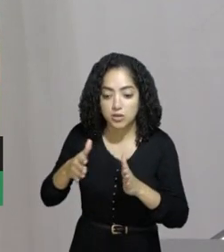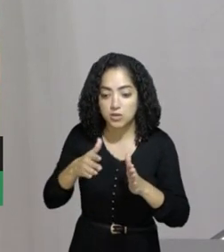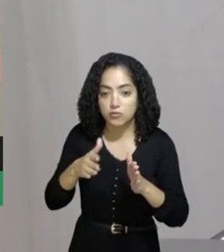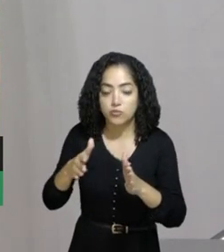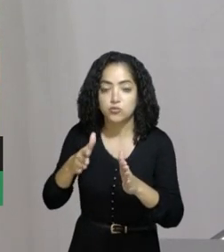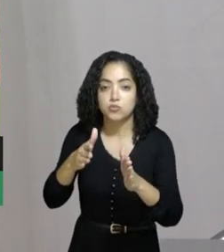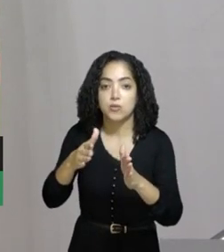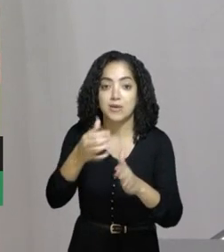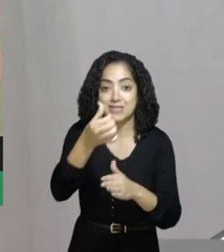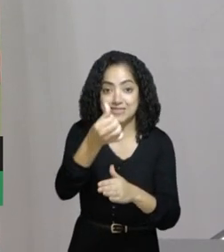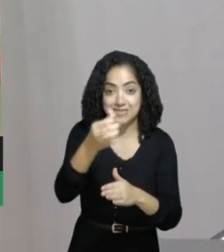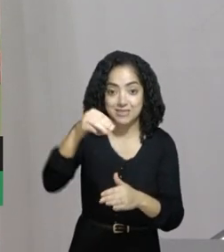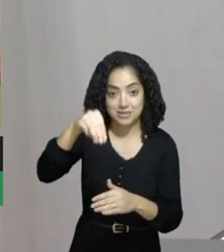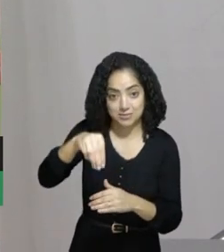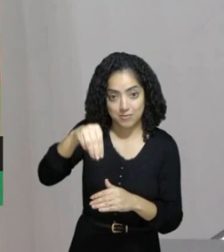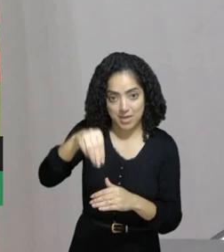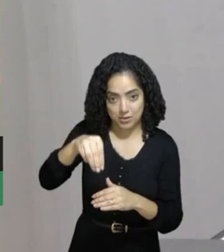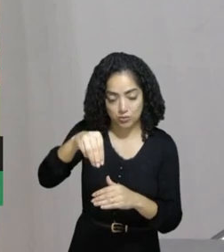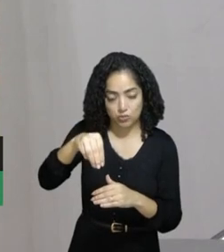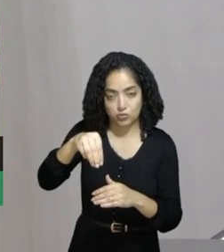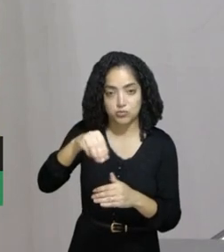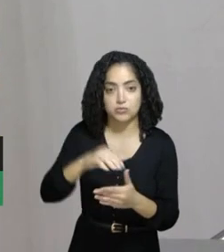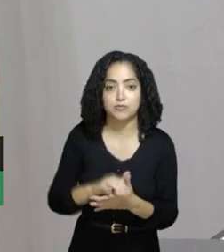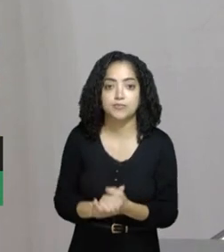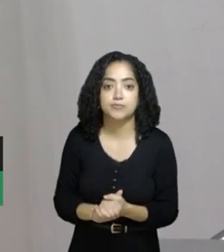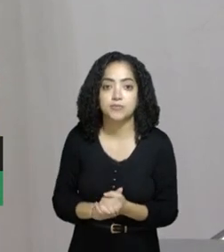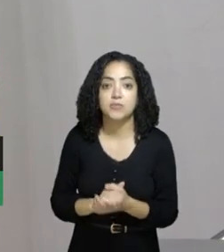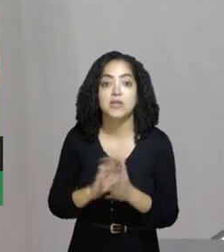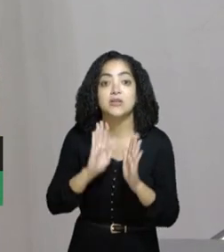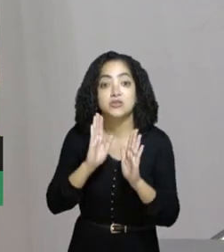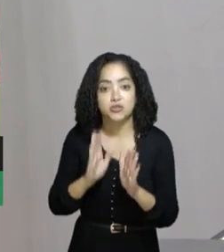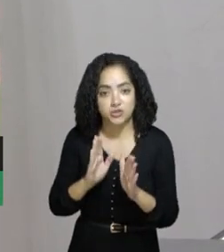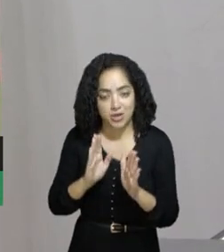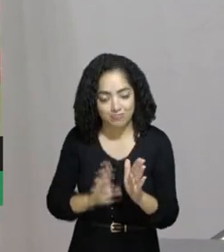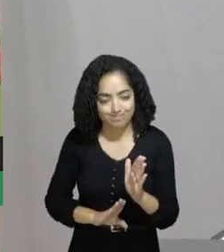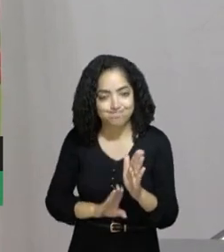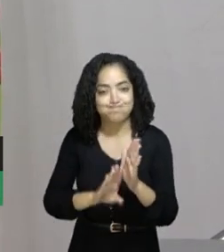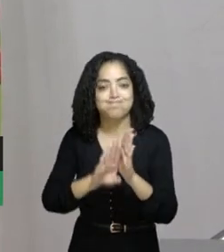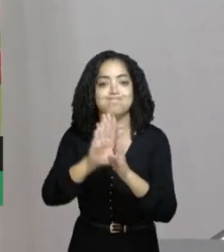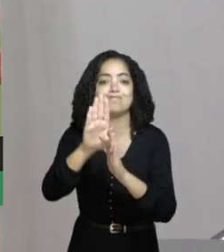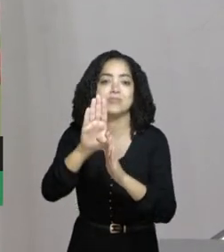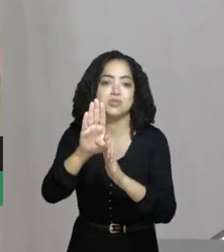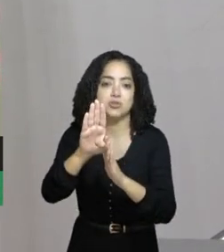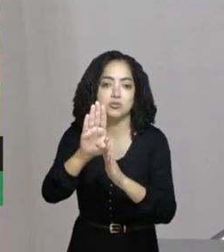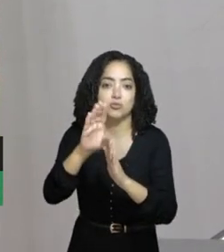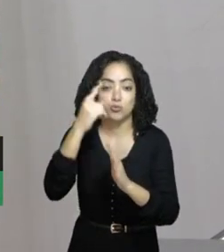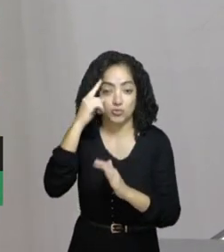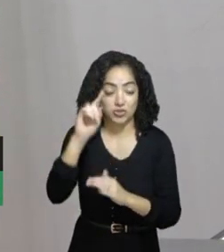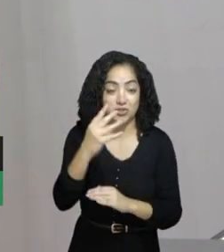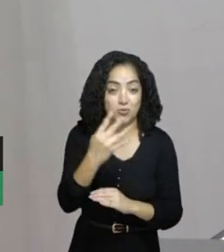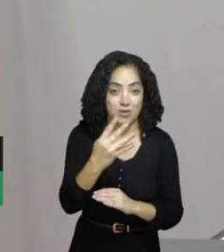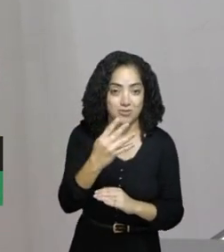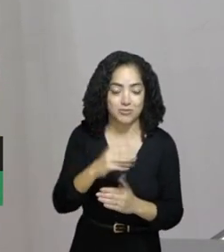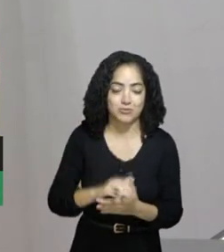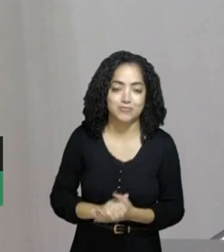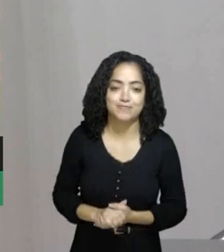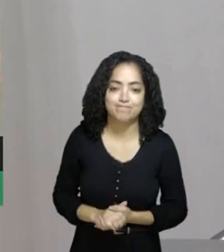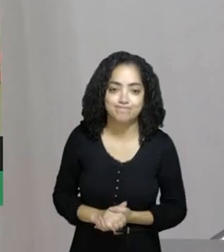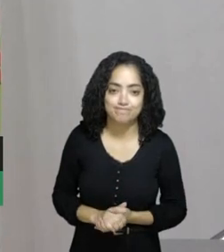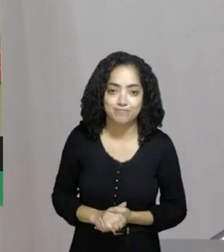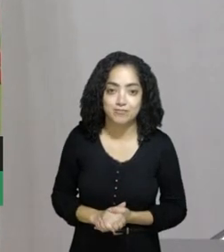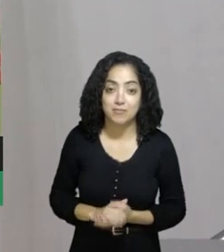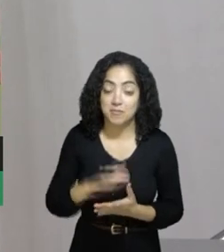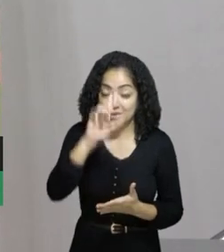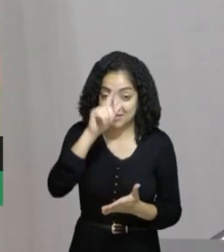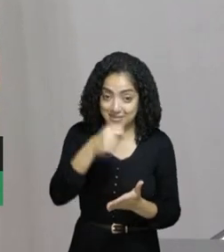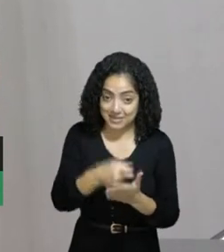em Blumenau. Esse índice foi atingido no último dia 4, por volta das 15 horas, mas a decisão